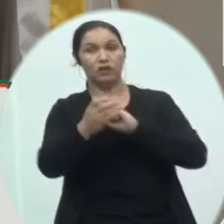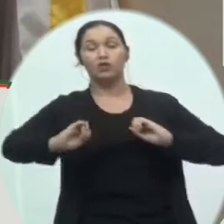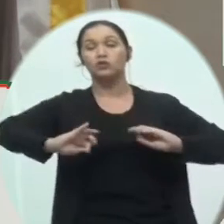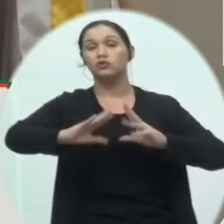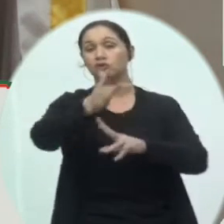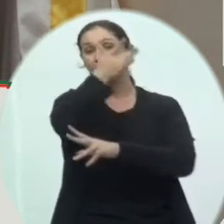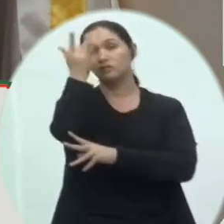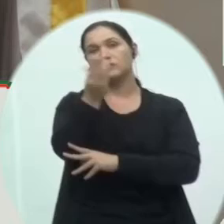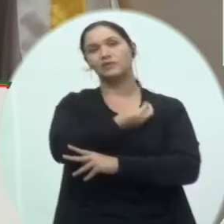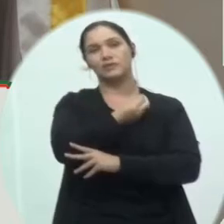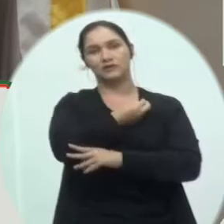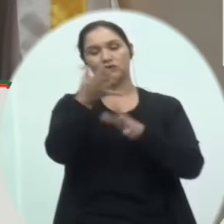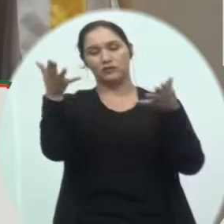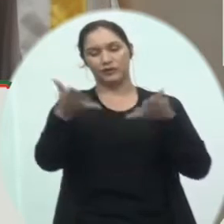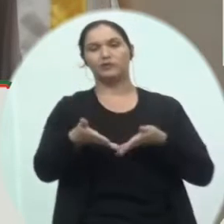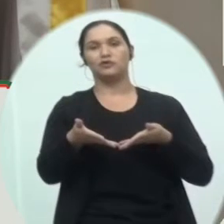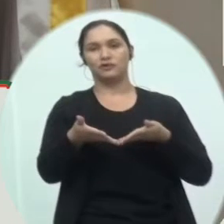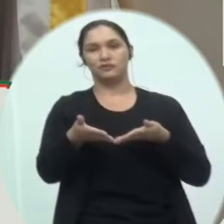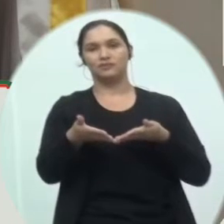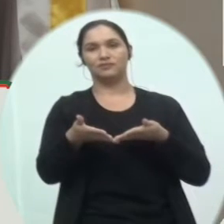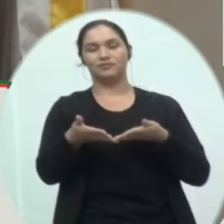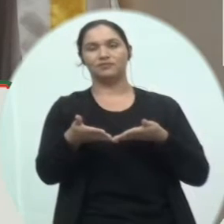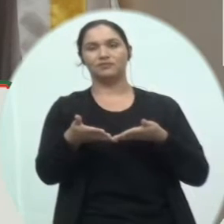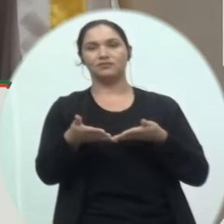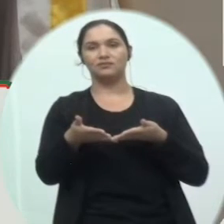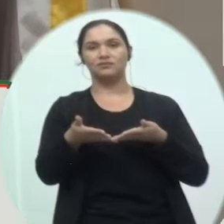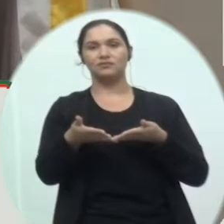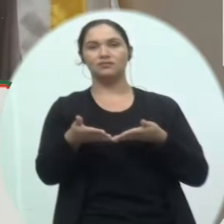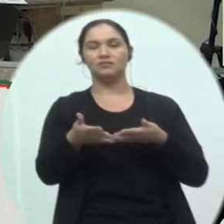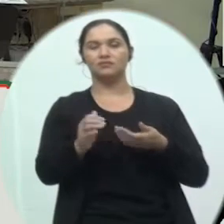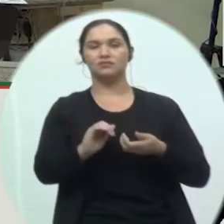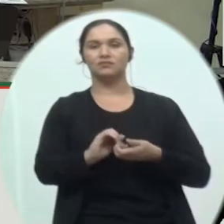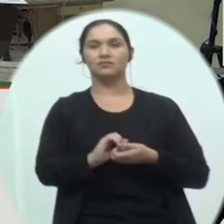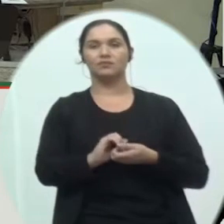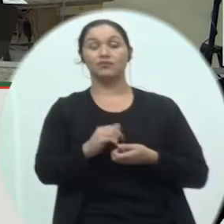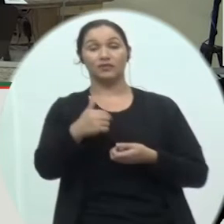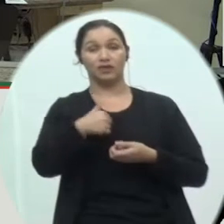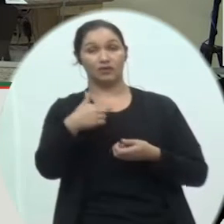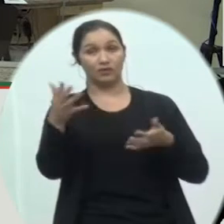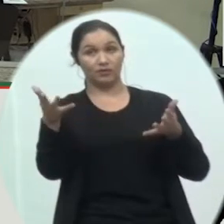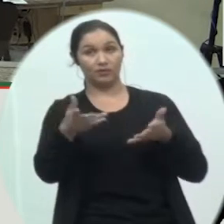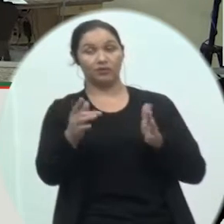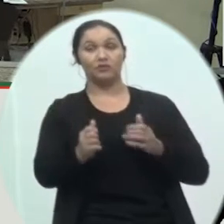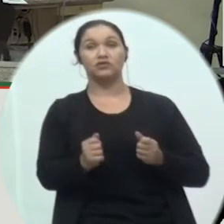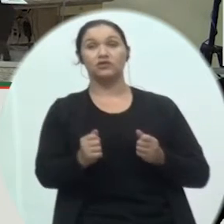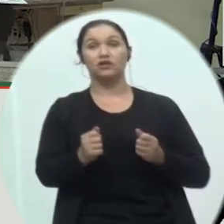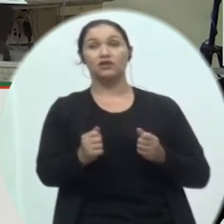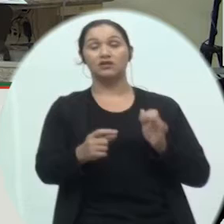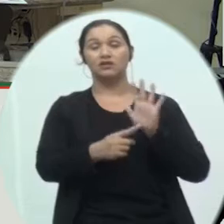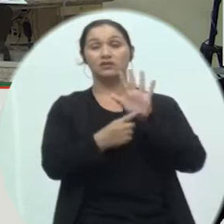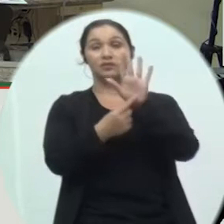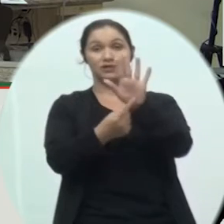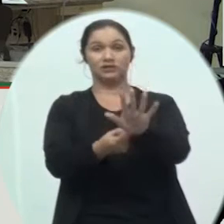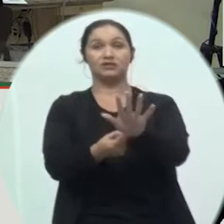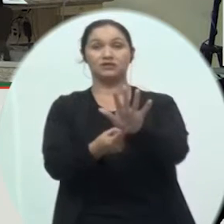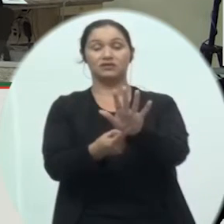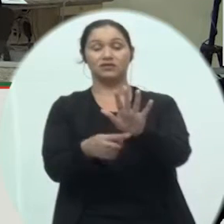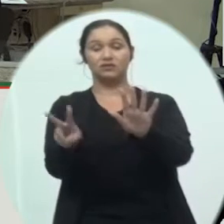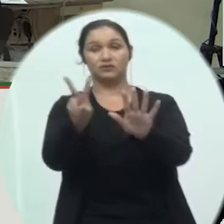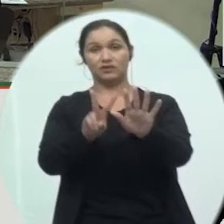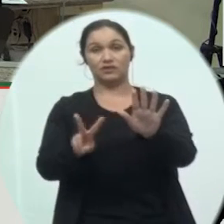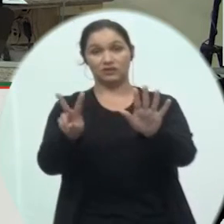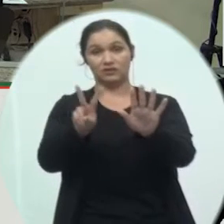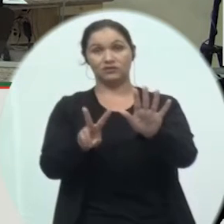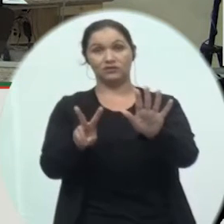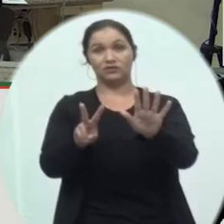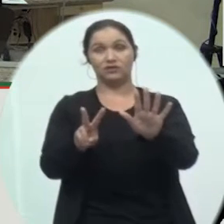presentes aqui acompanhando essa sessão. Eu só estou apresentando, senhores vereadores, aqui é a